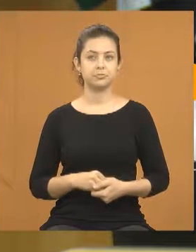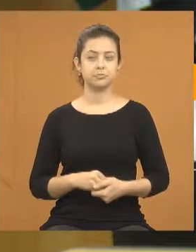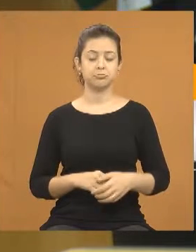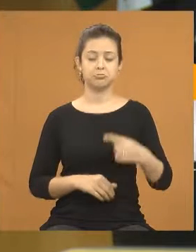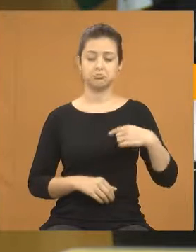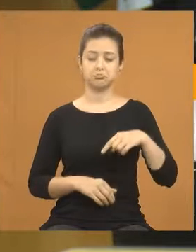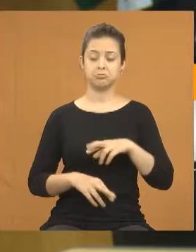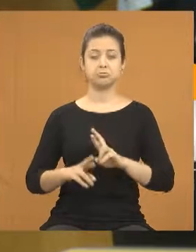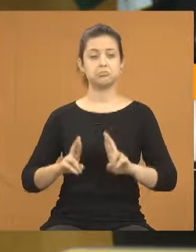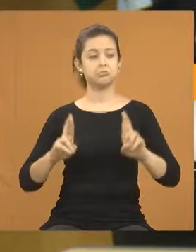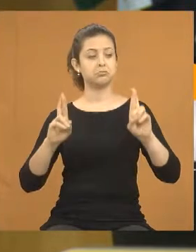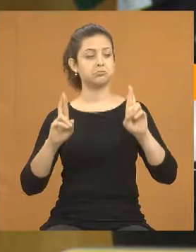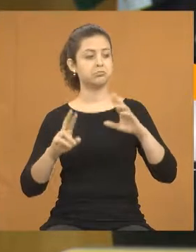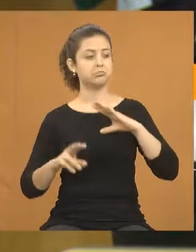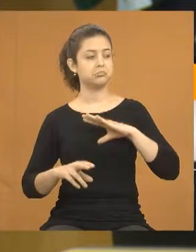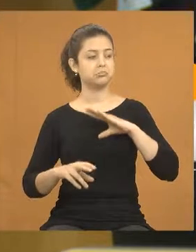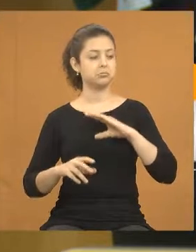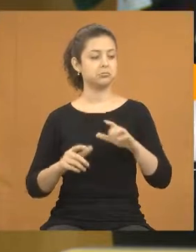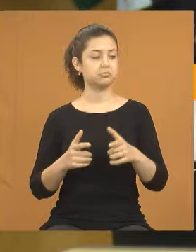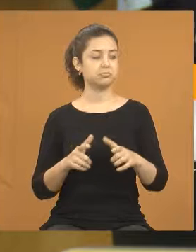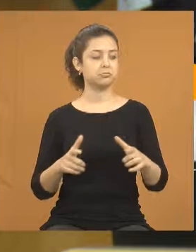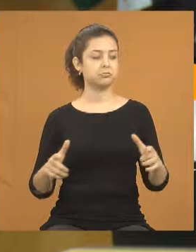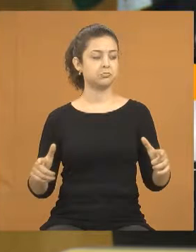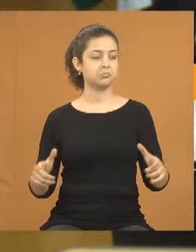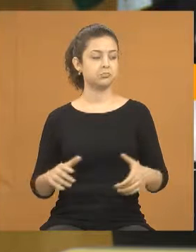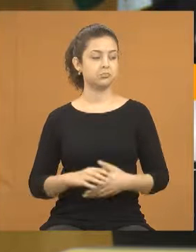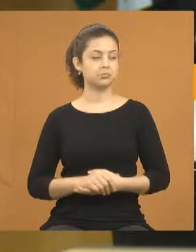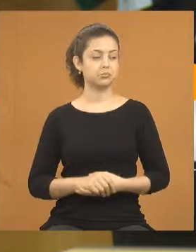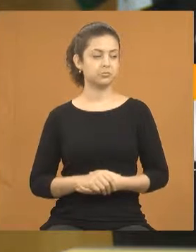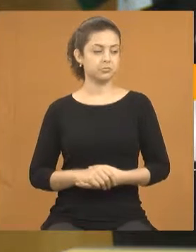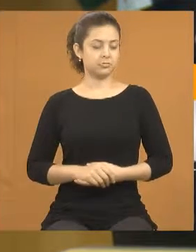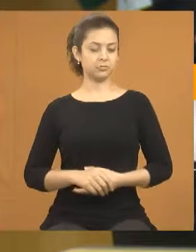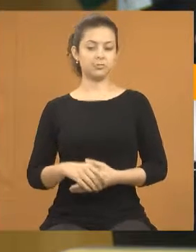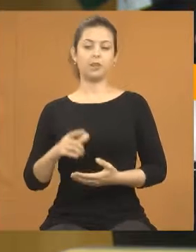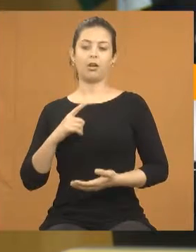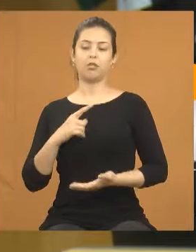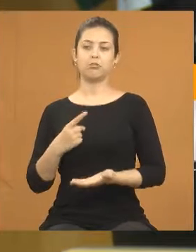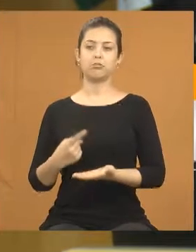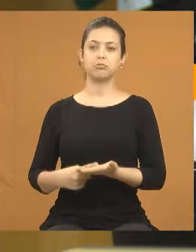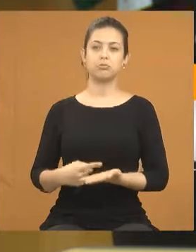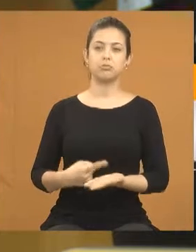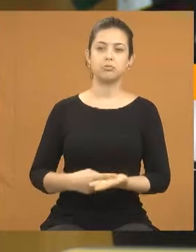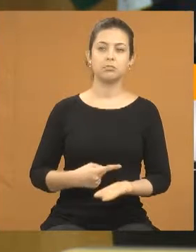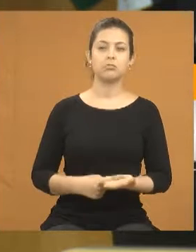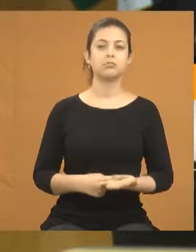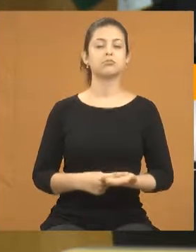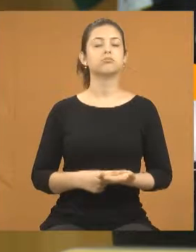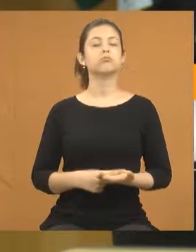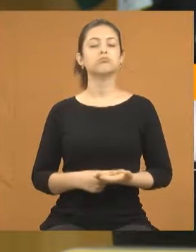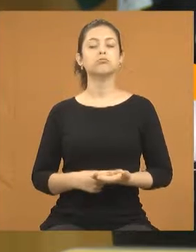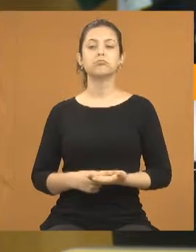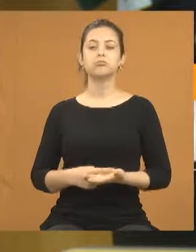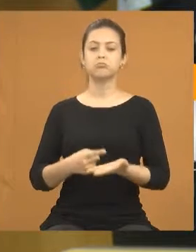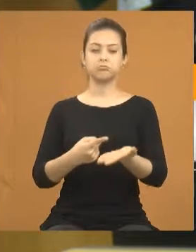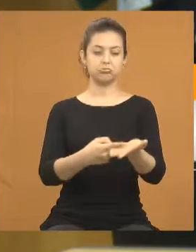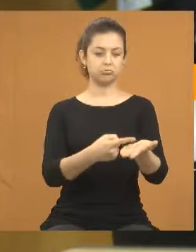E a gente espera que a cidade cresça, cresça com compromisso com a